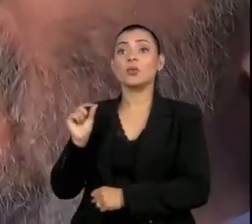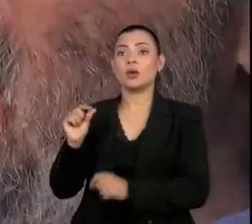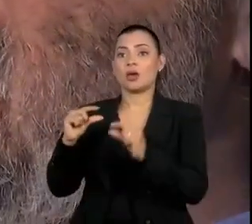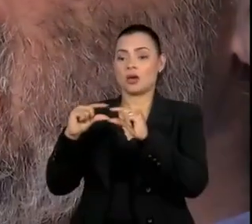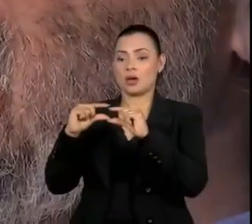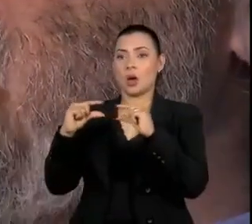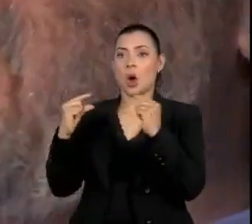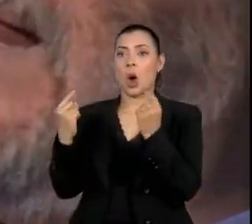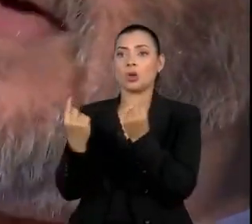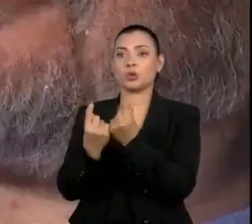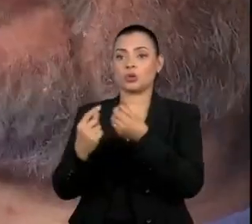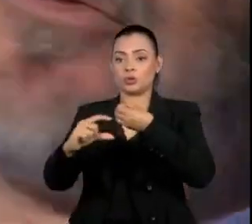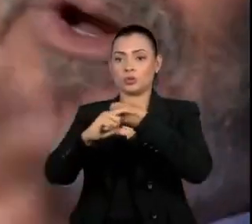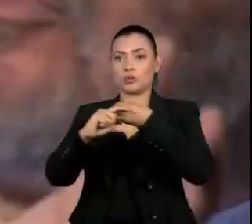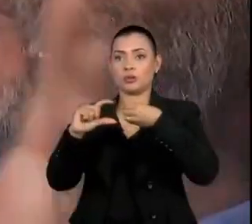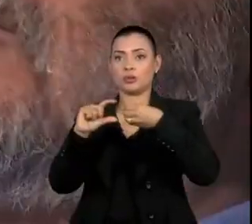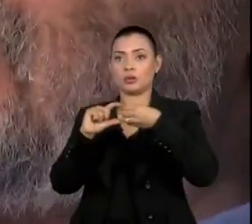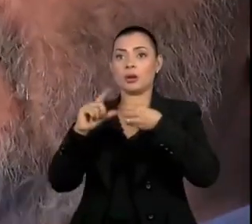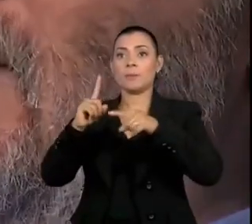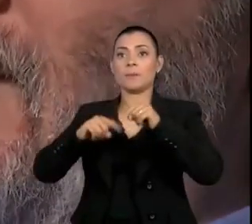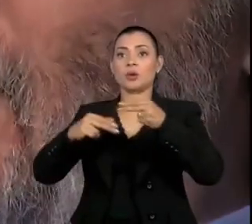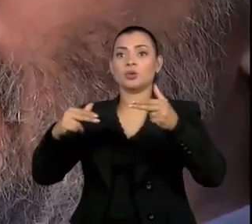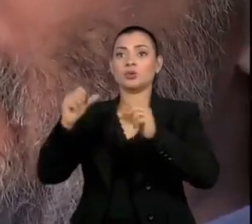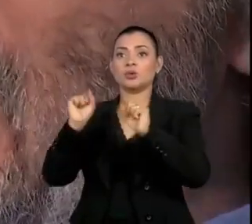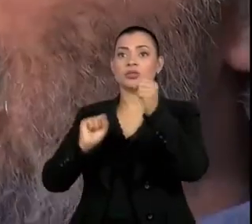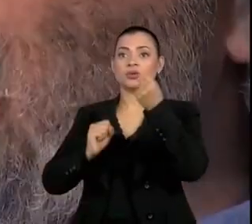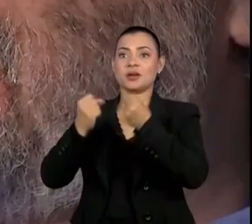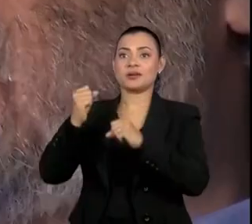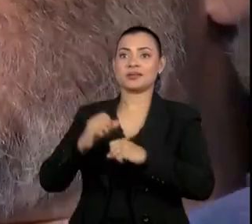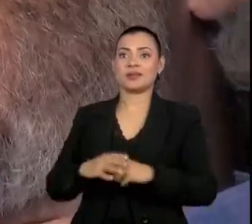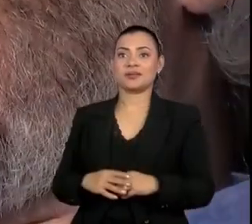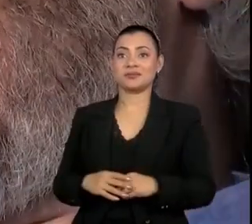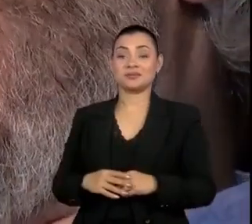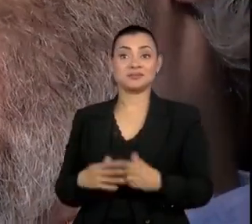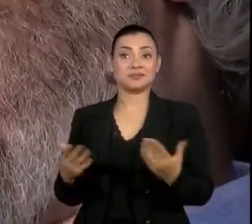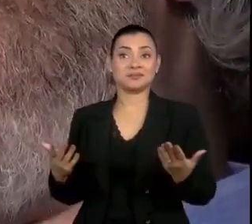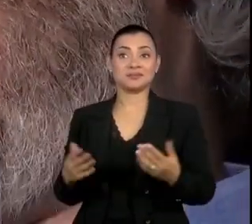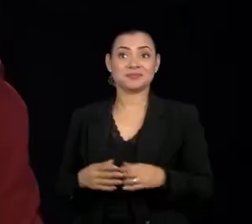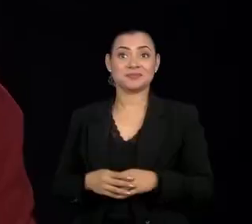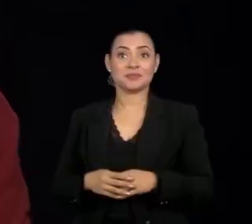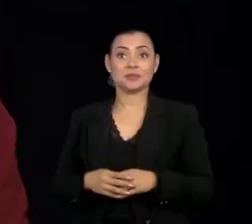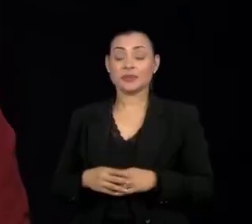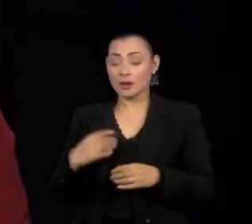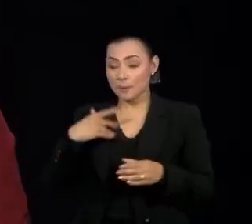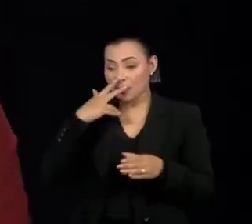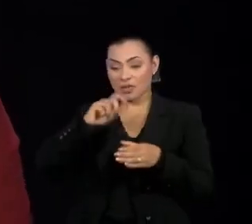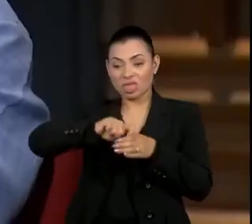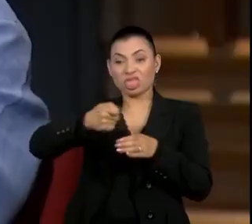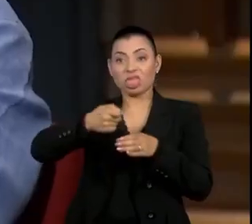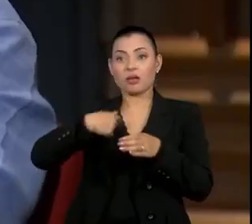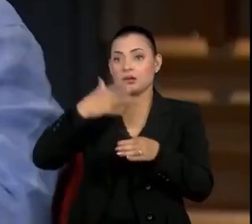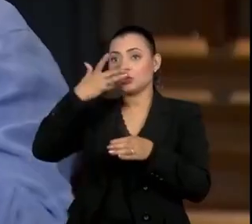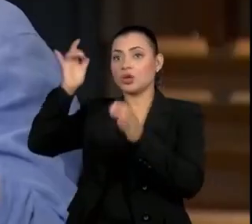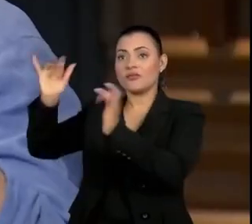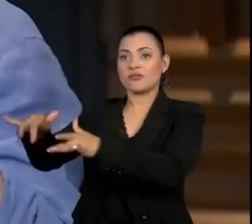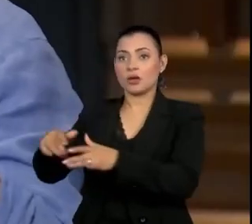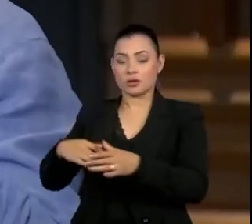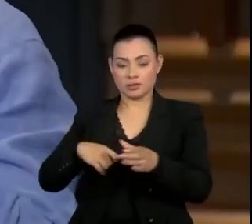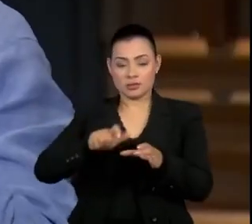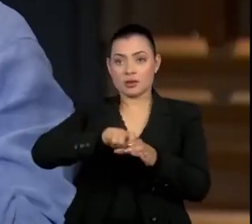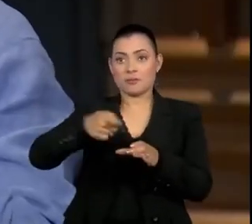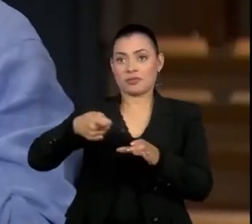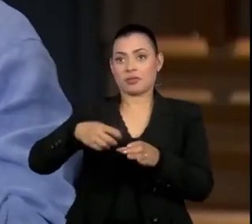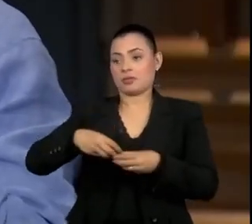rótulos e embalagens de produtos industrializados. Coisas que a gente abre e joga fora. A gente